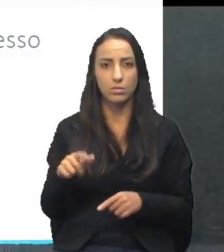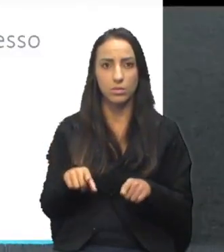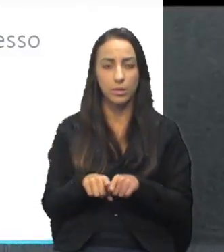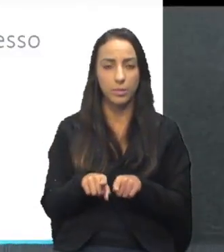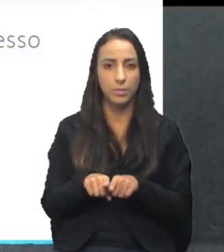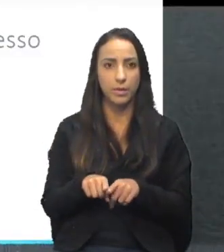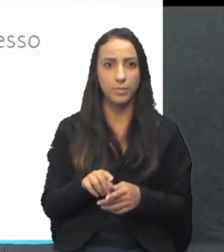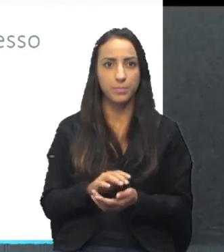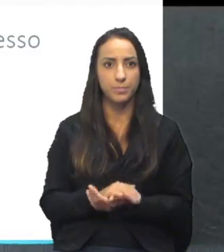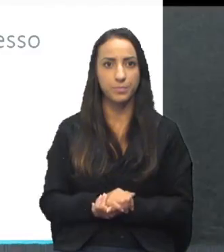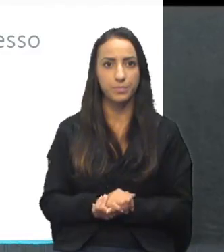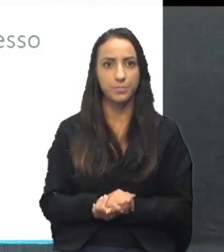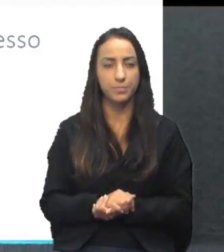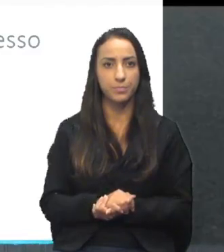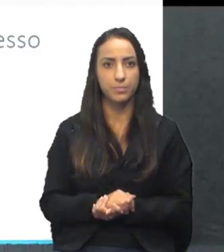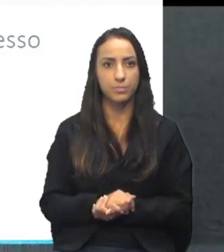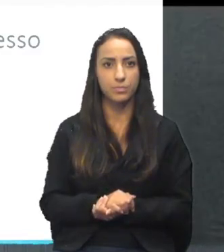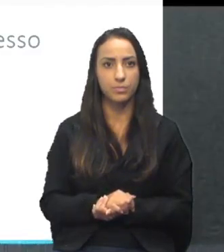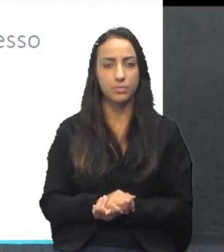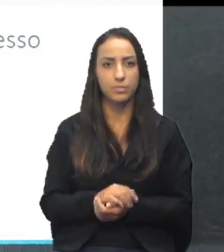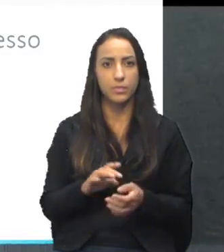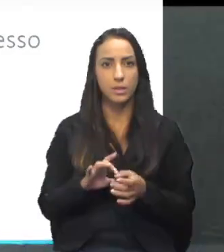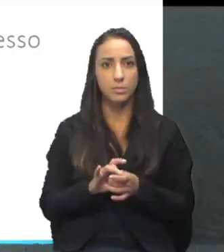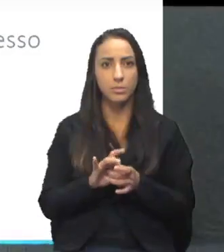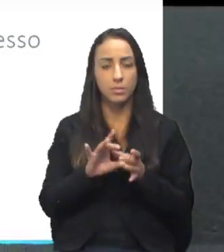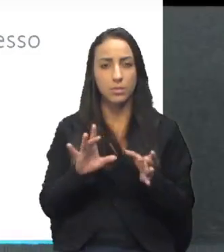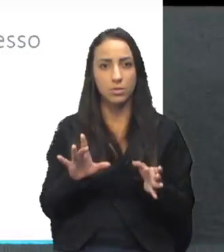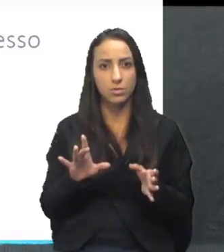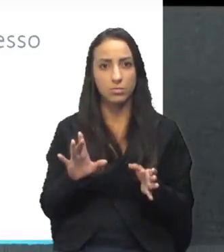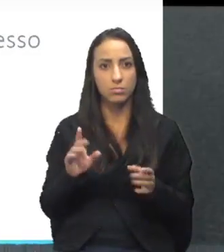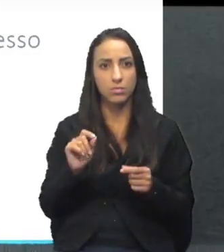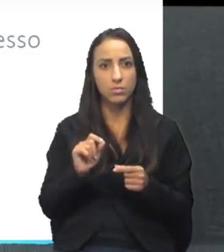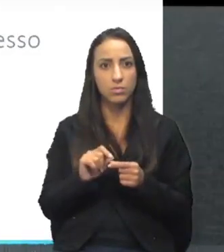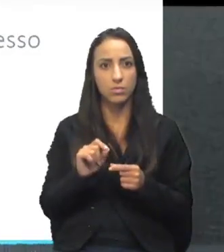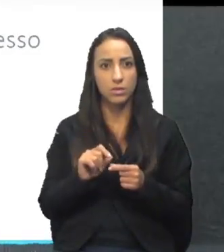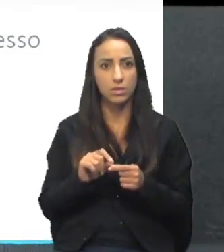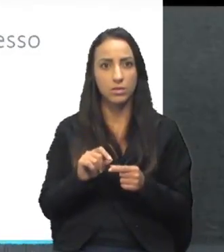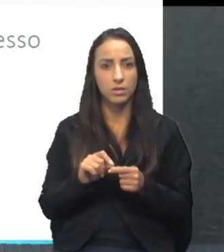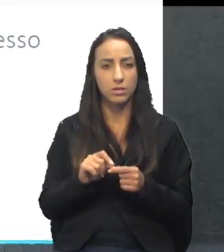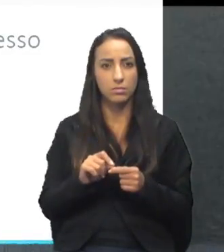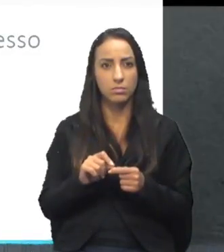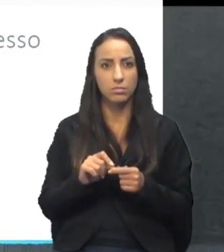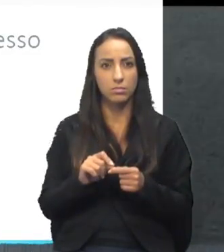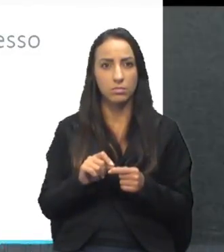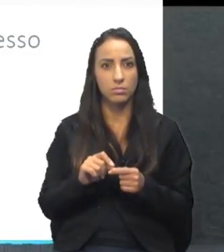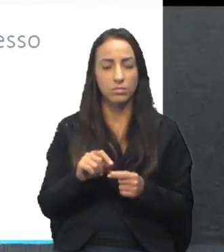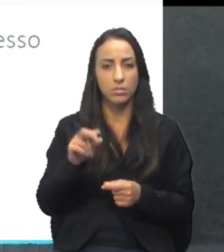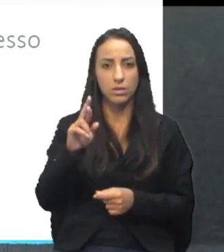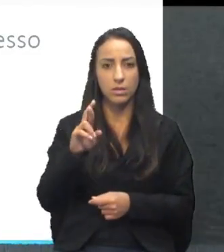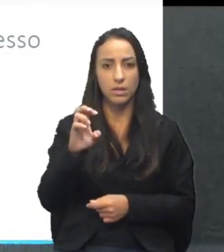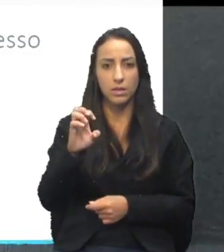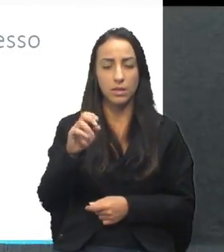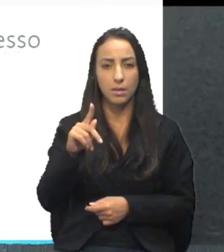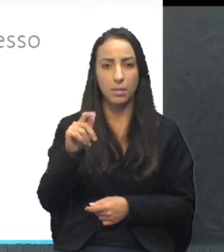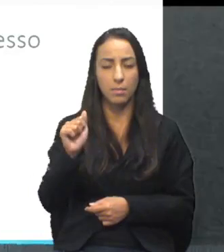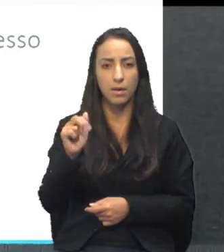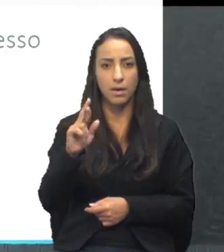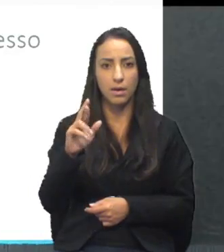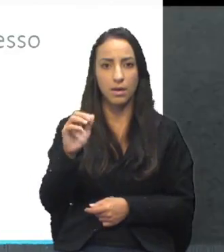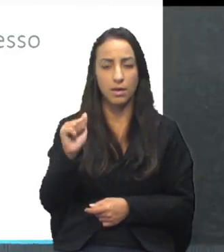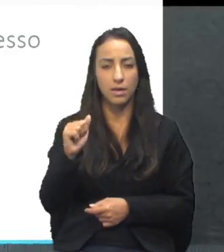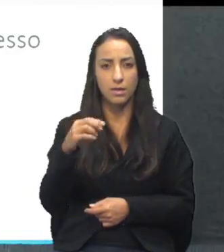processo cicatricial, bem como permitir a função